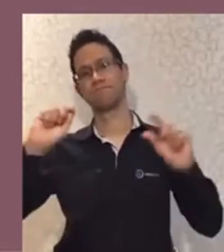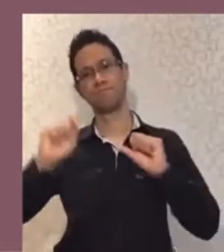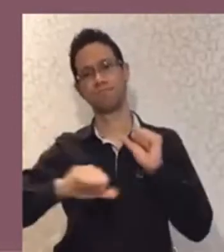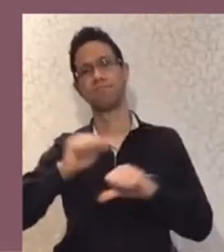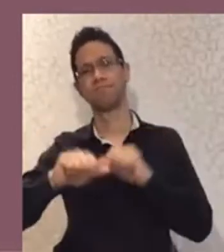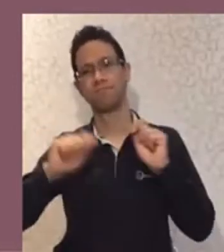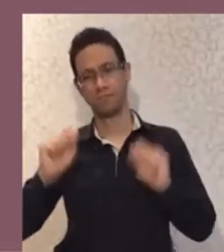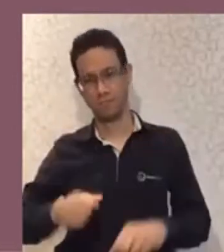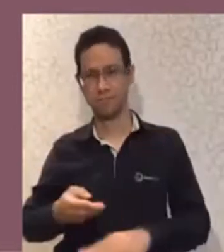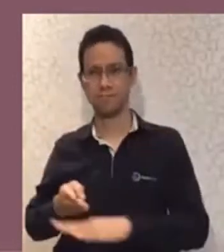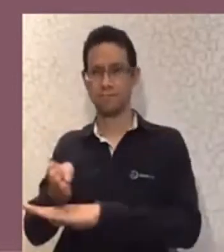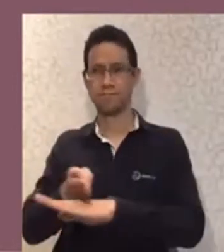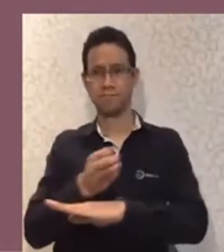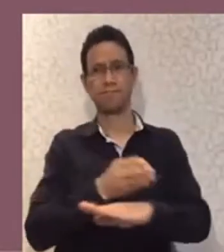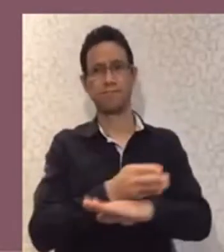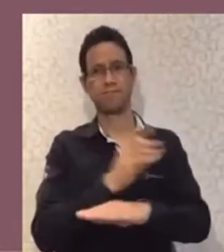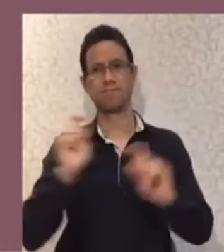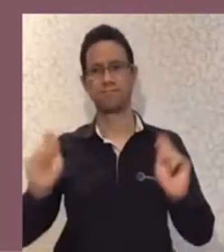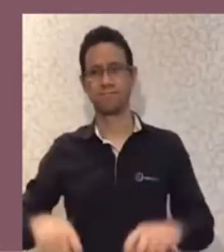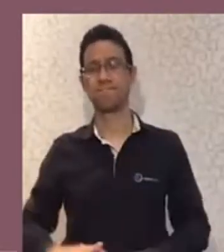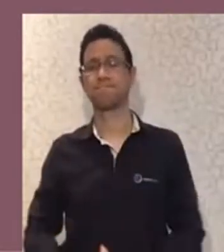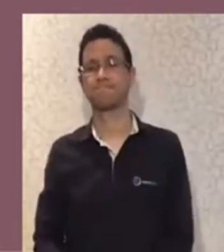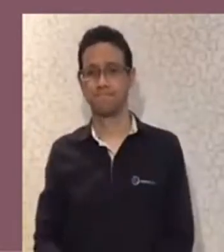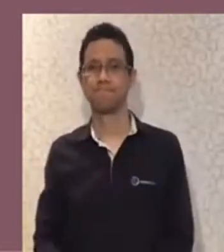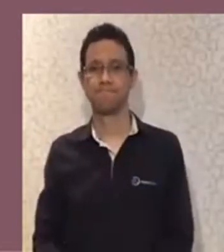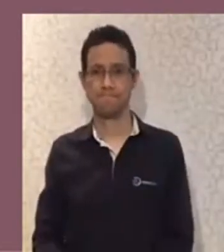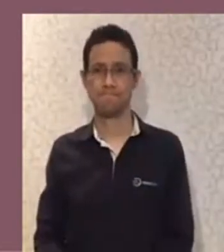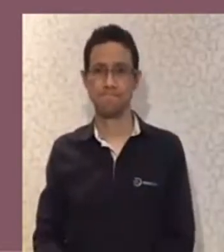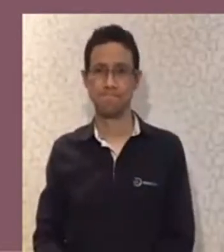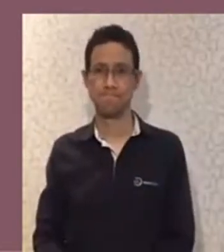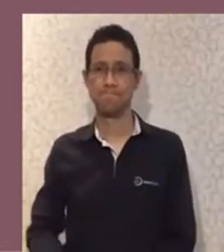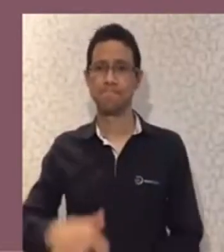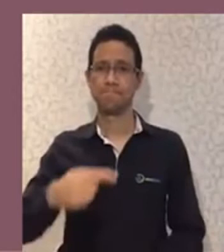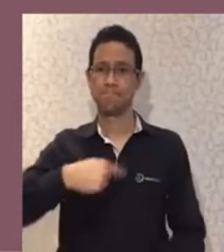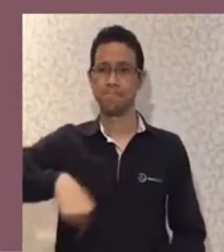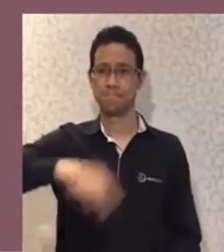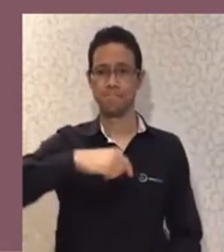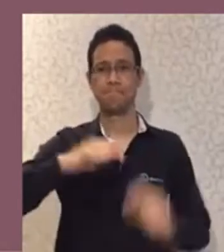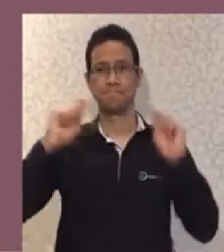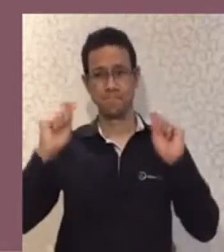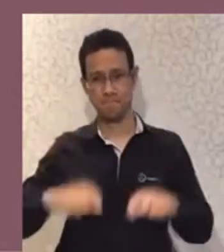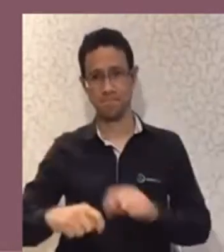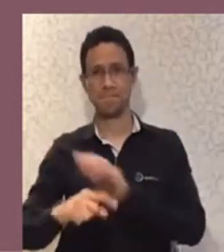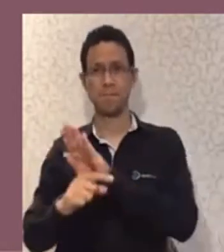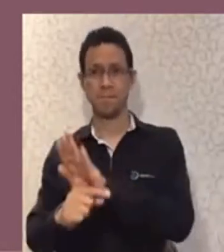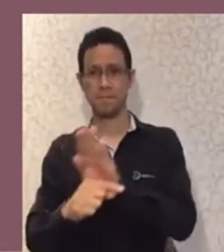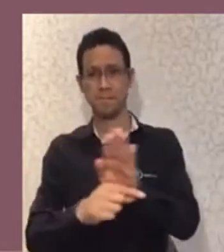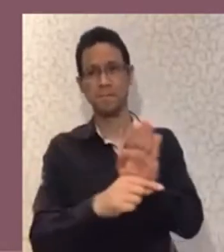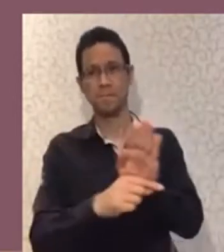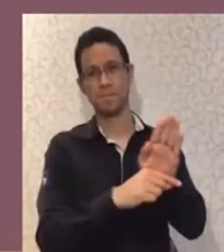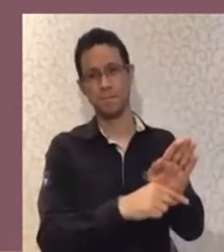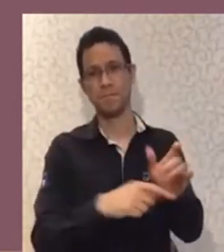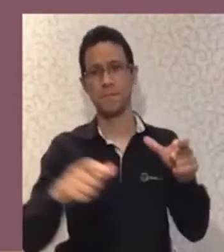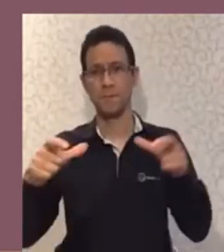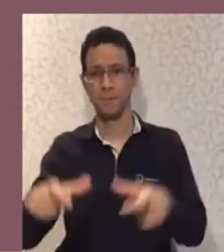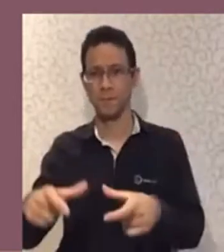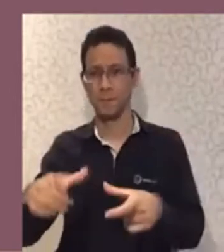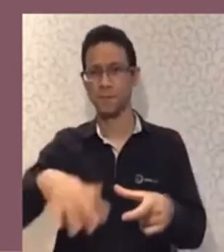né? Dentro da nossa esfera, contribuindo naquele espaço de